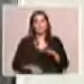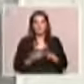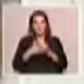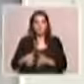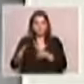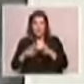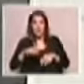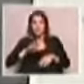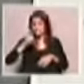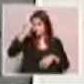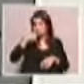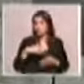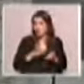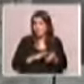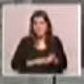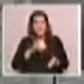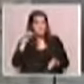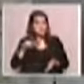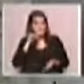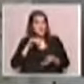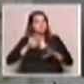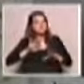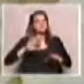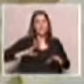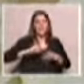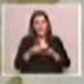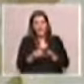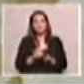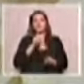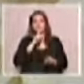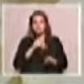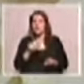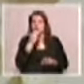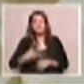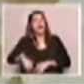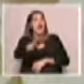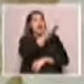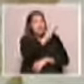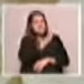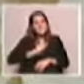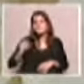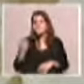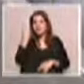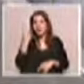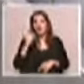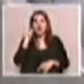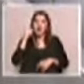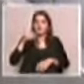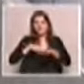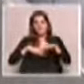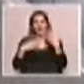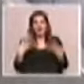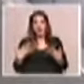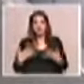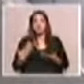Embora não esteja historicamente comprovado, o queijo pode muito bem ser o mais antigo alimento confeccionado pelo homem. passados os